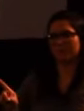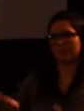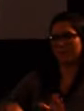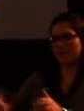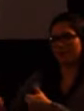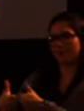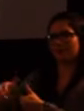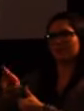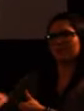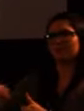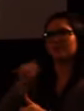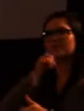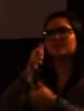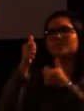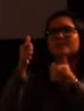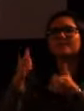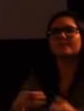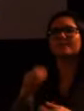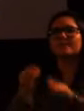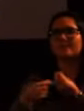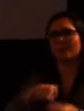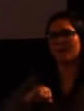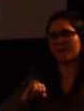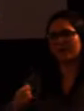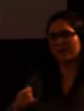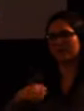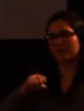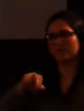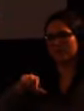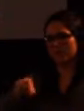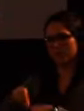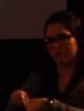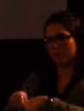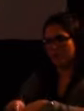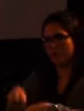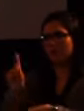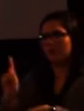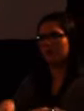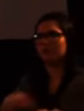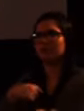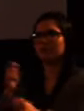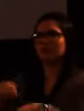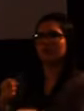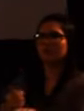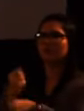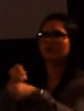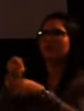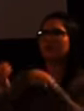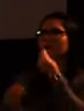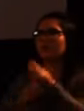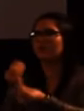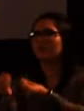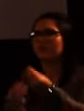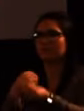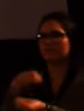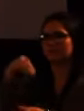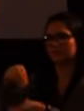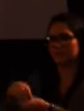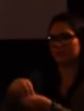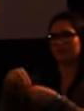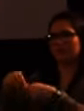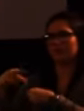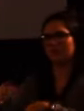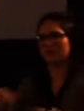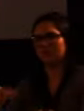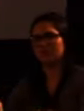nós estamos falando aqui do coeficiente de aproveitamento, que é o que vai definir o potencial construtivo dentro dos terrenos